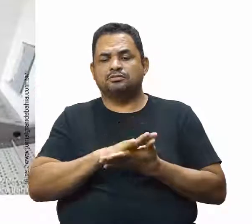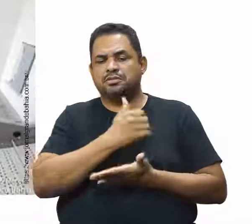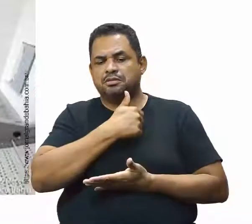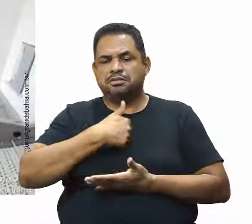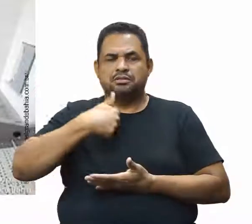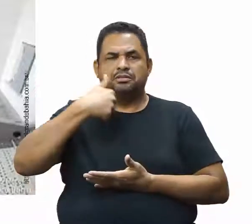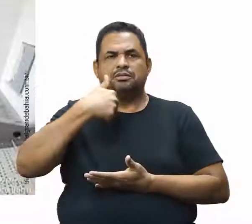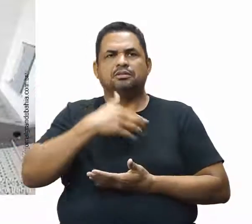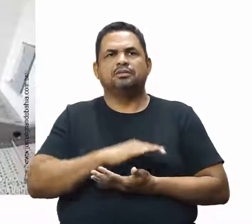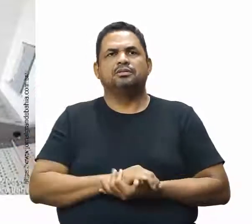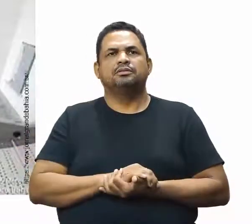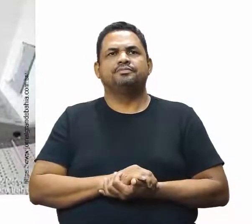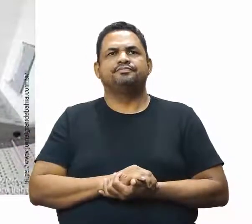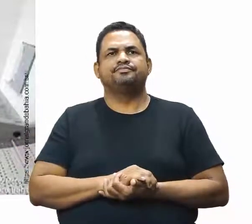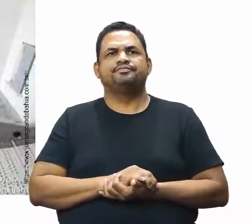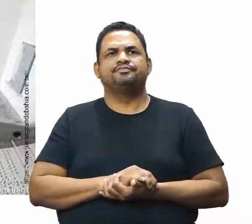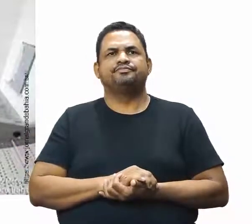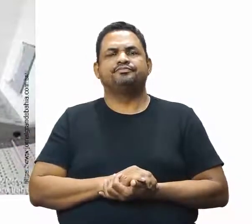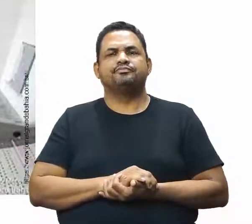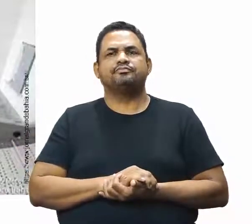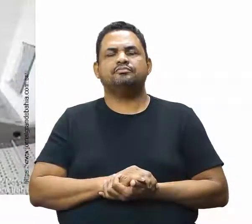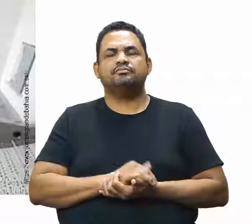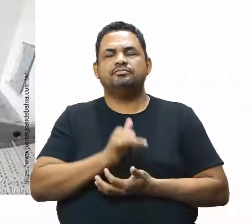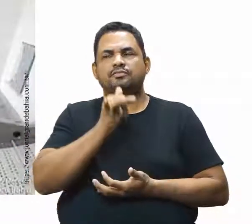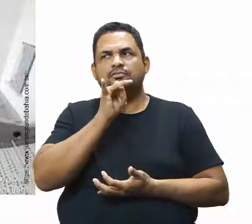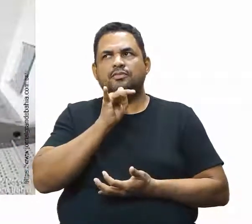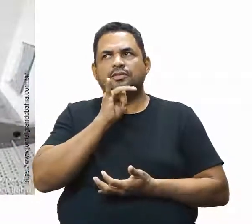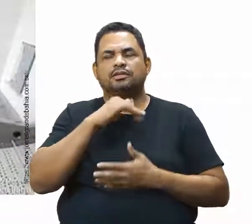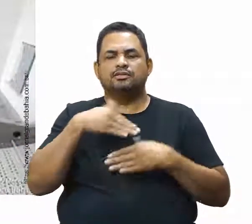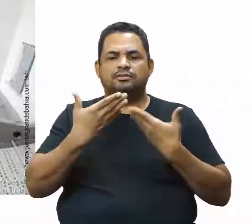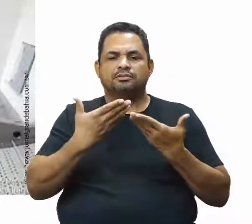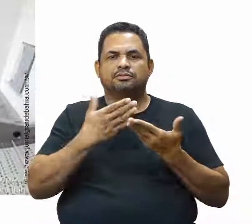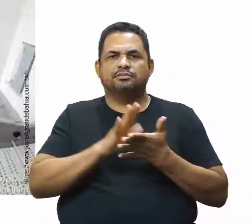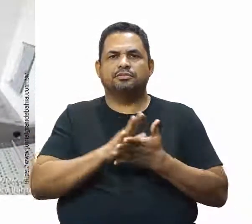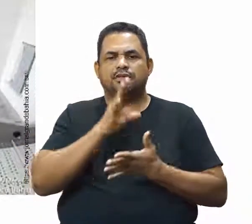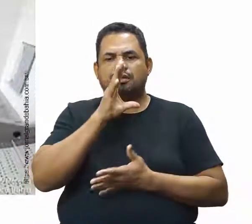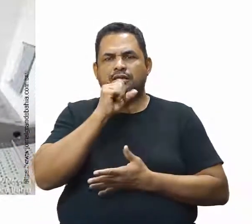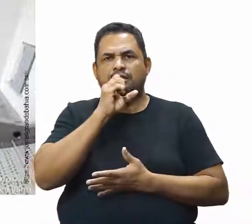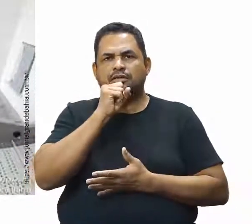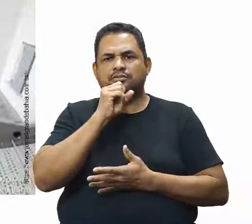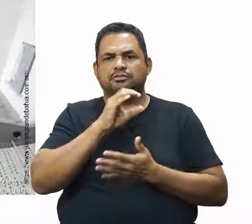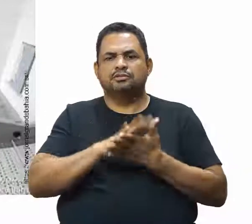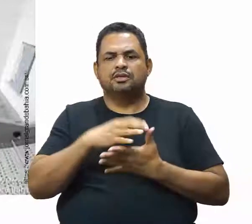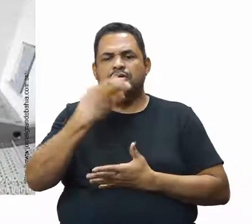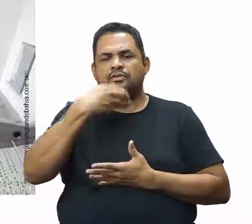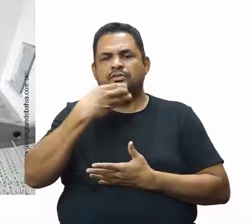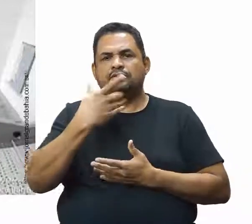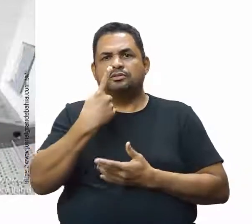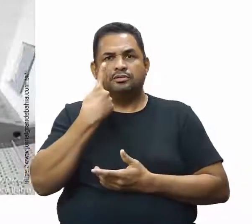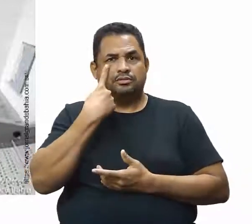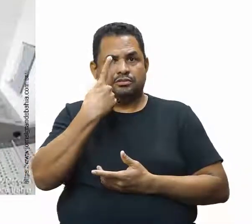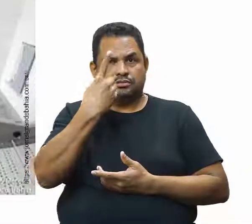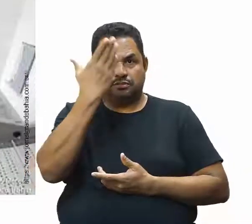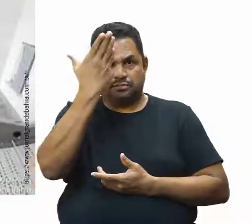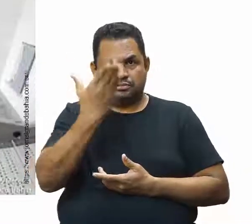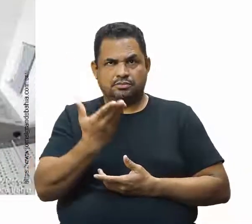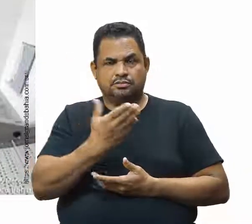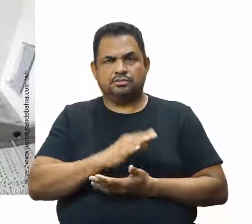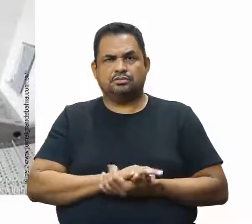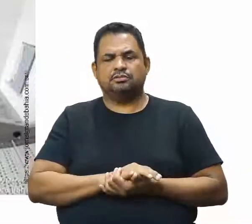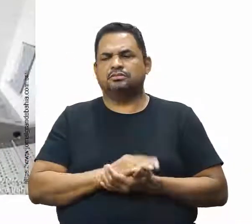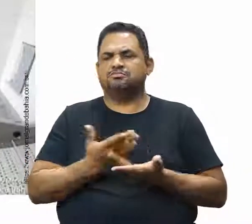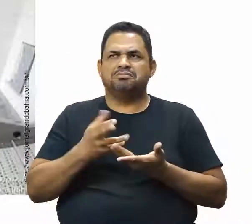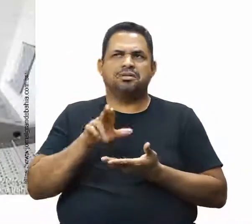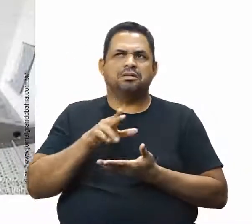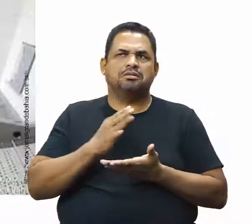vou dar um exemplo com a laranja, tá bom? com a fruta que nós estamos vendo aí. Mas isso é a mesma coisa